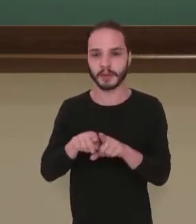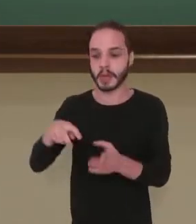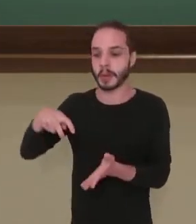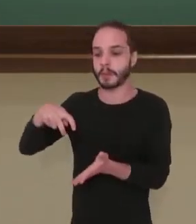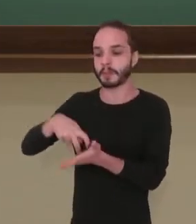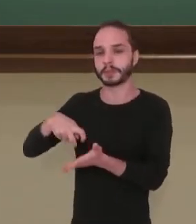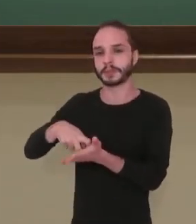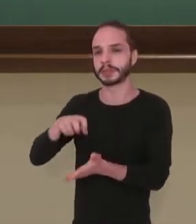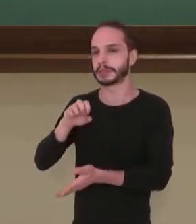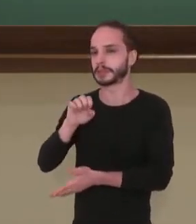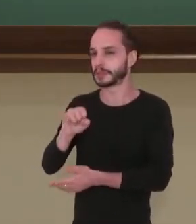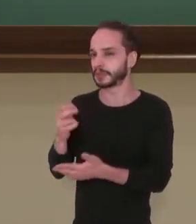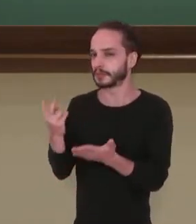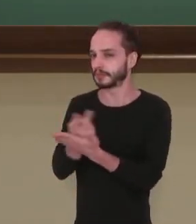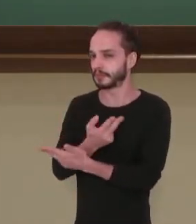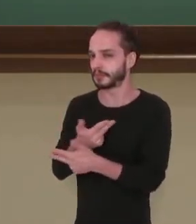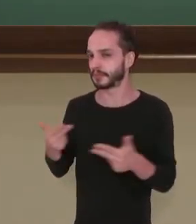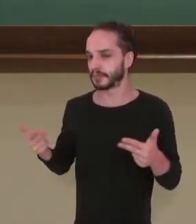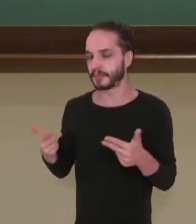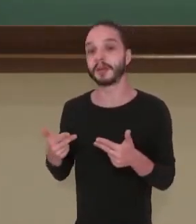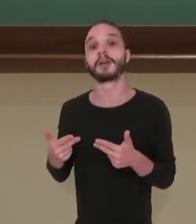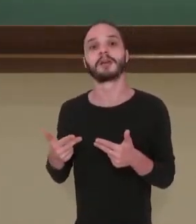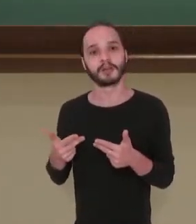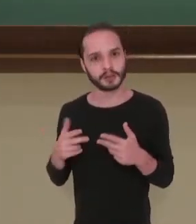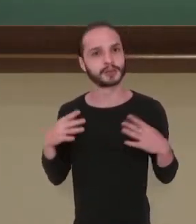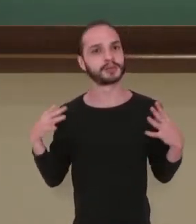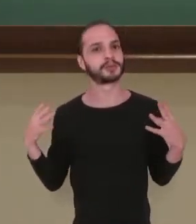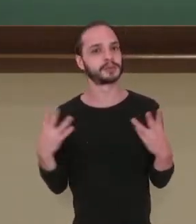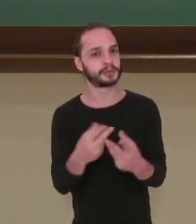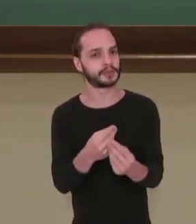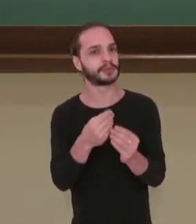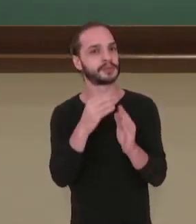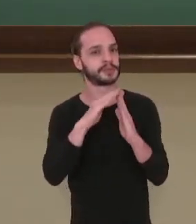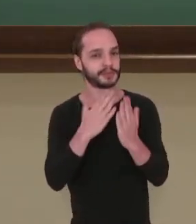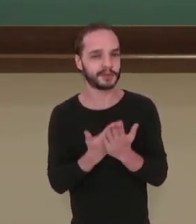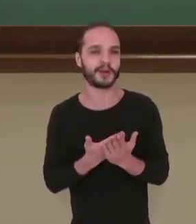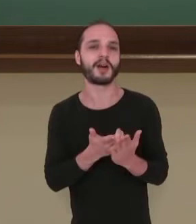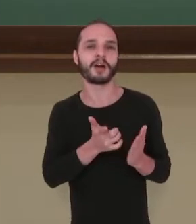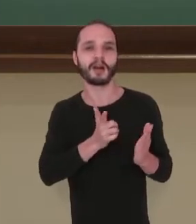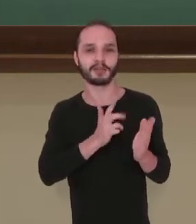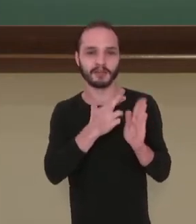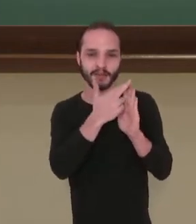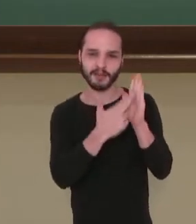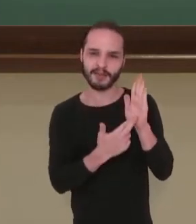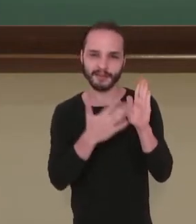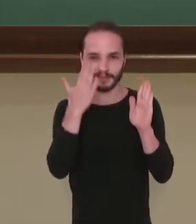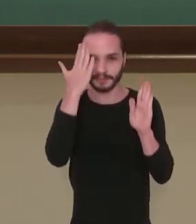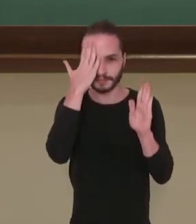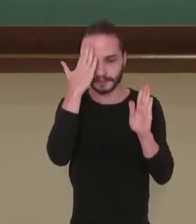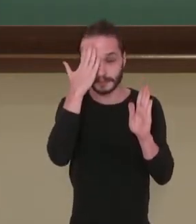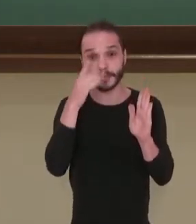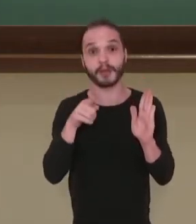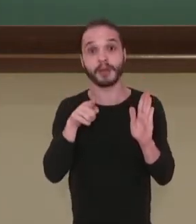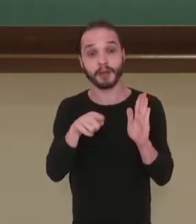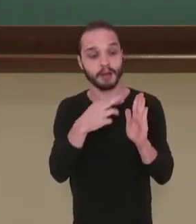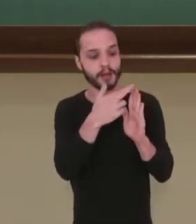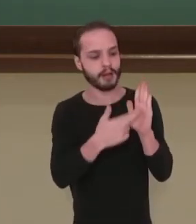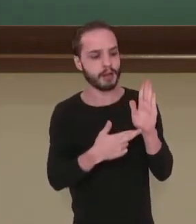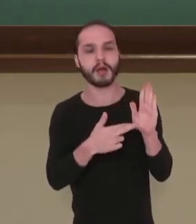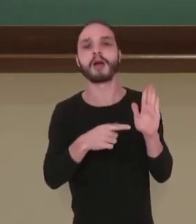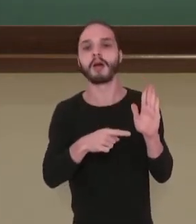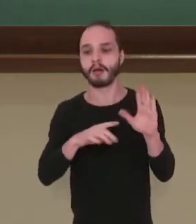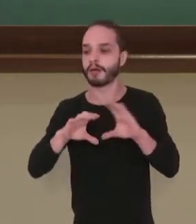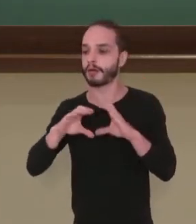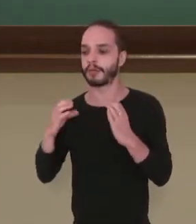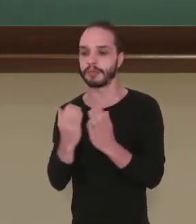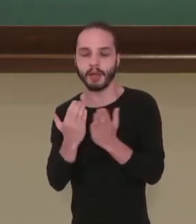Nós sabemos que toda a escola ela possui um regimento escolar. Esse regimento aí é aprovado pela comunidade escolar e